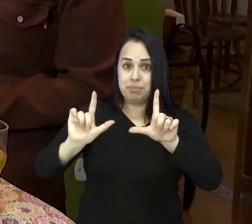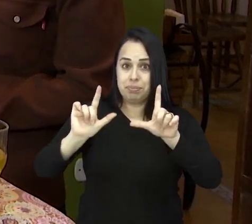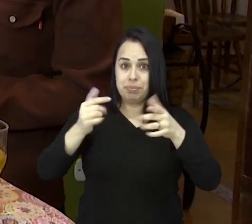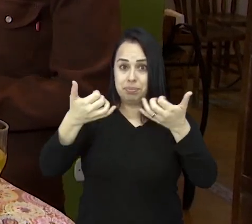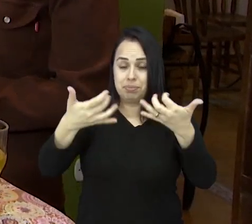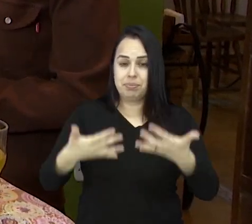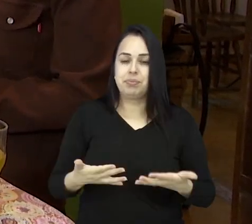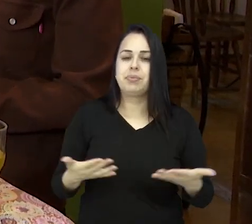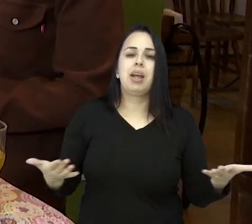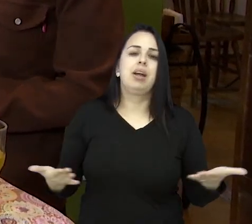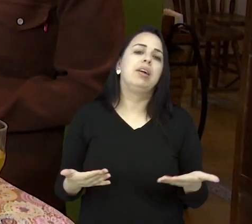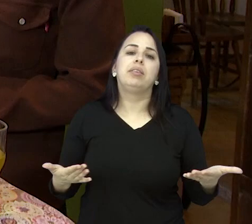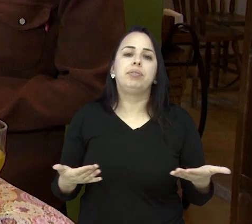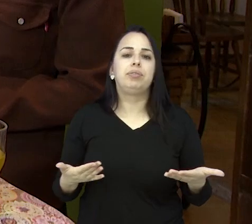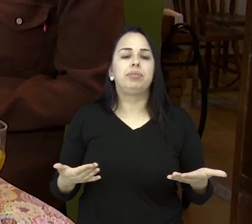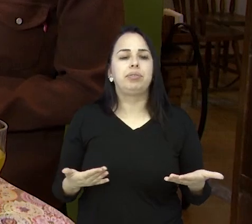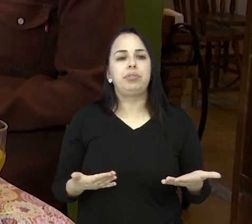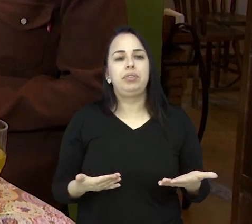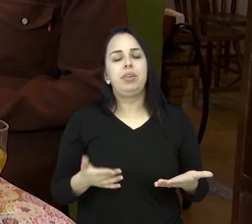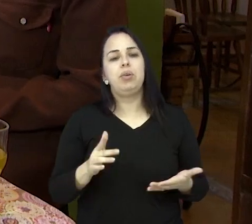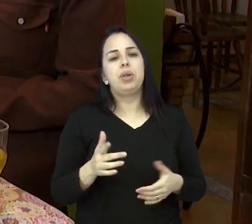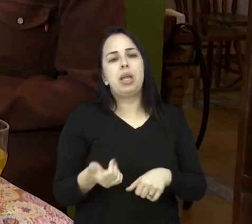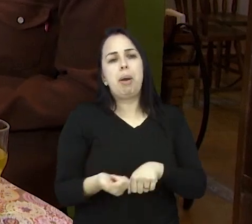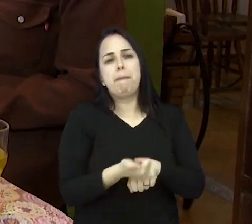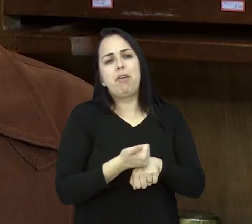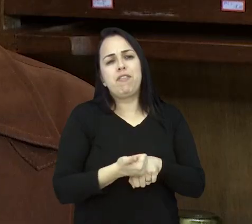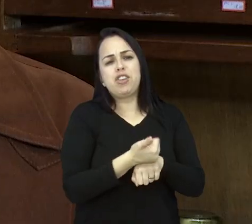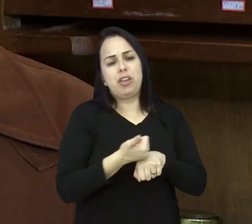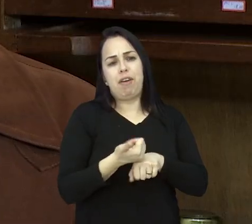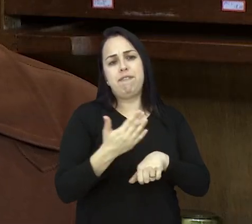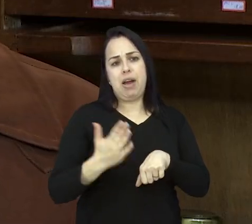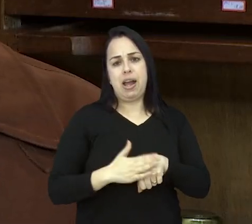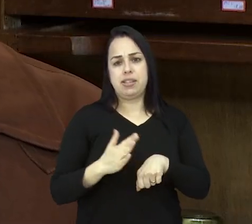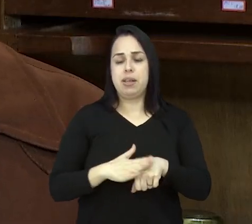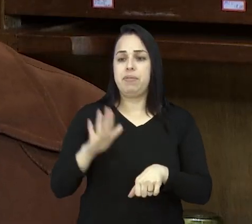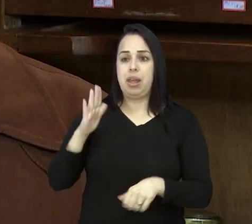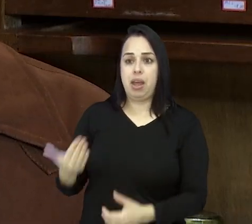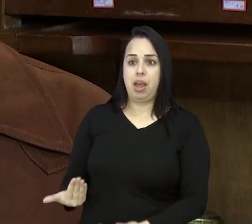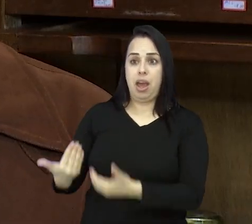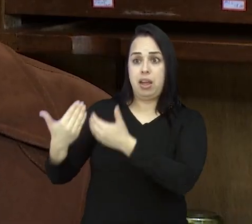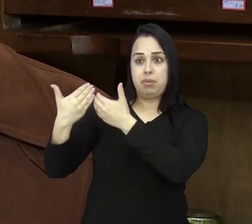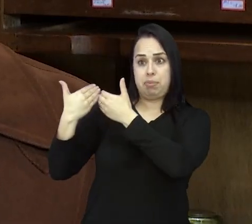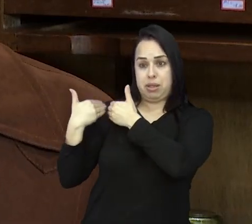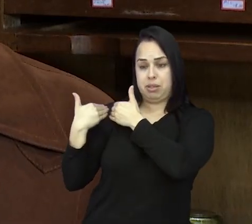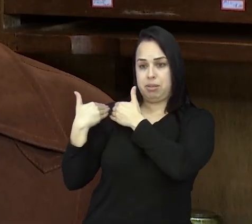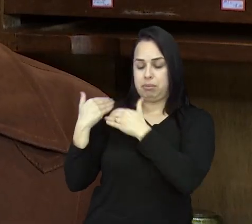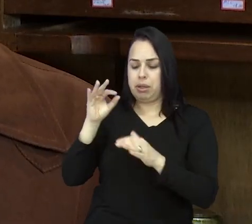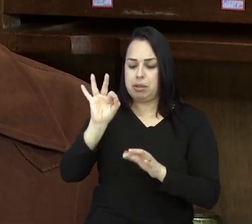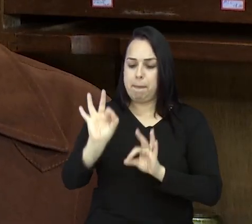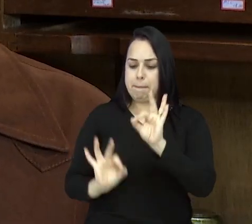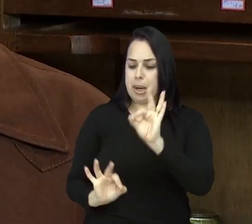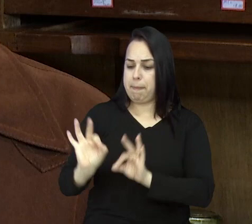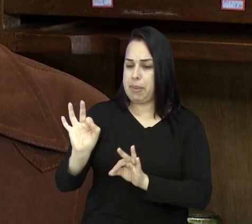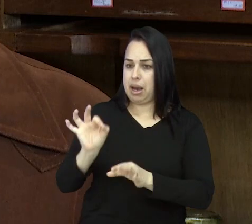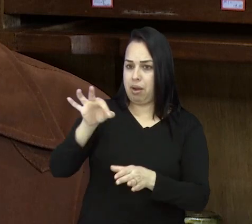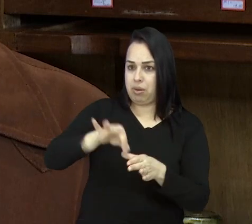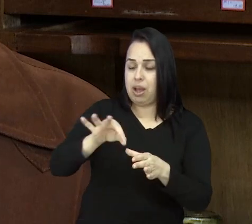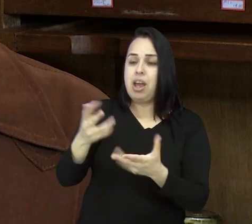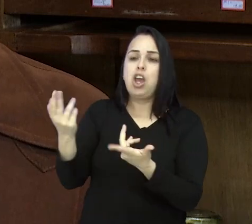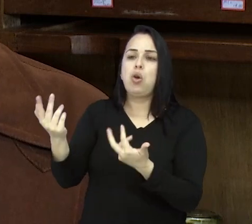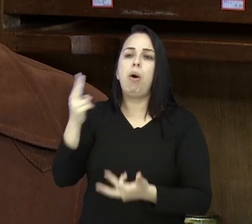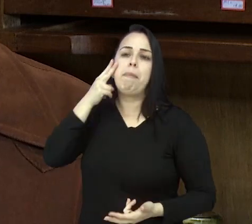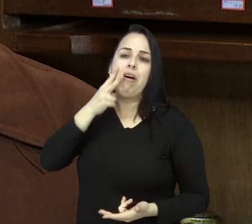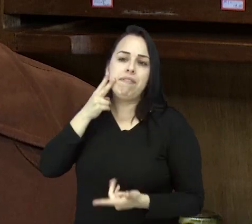quero saber o que é realmente uma sommelier de chás. Sommelier de chá, ele é responsável pelo serviço do chá. Assim como tem para